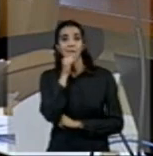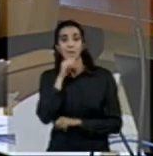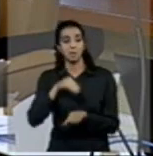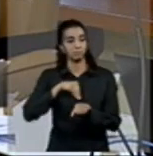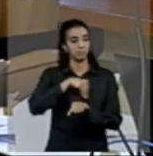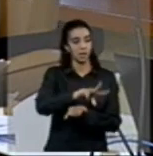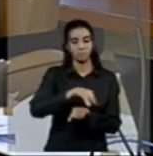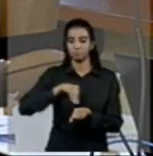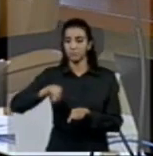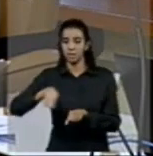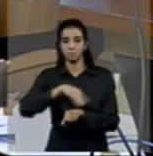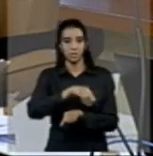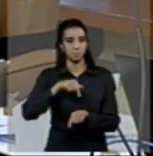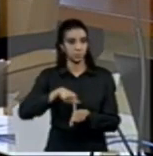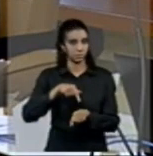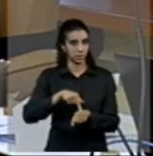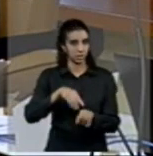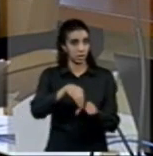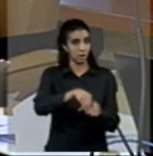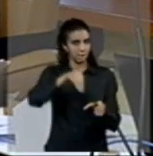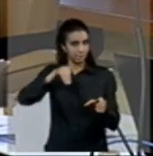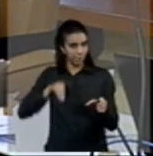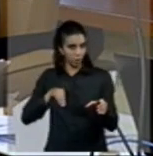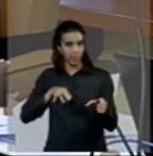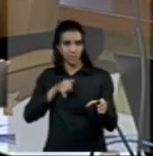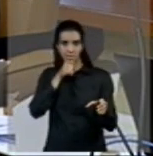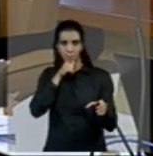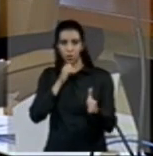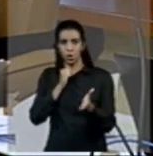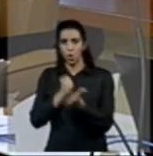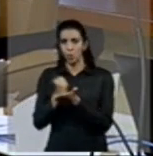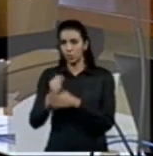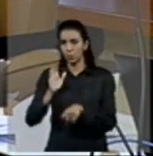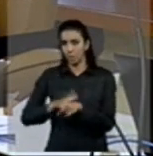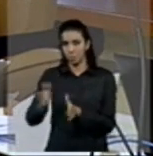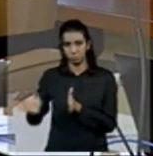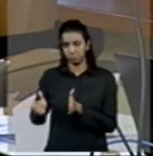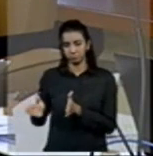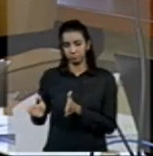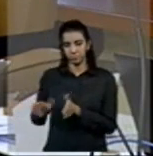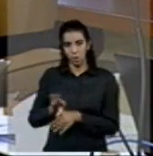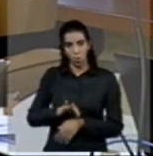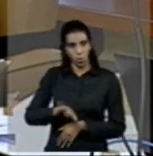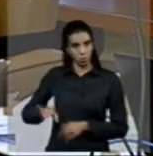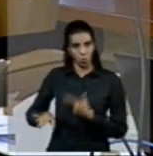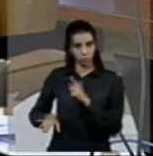de mão de obra fora do contexto do contrato temporário, e é essa